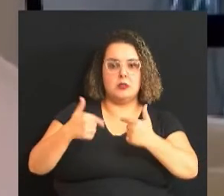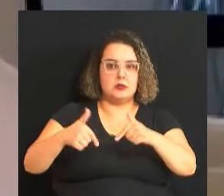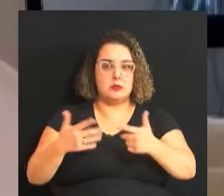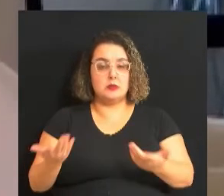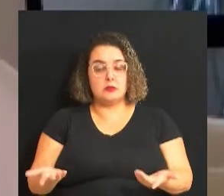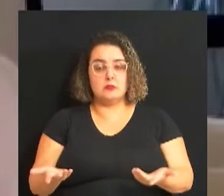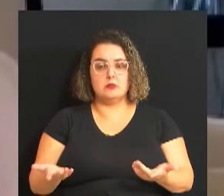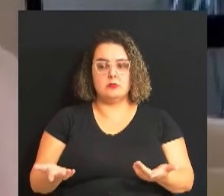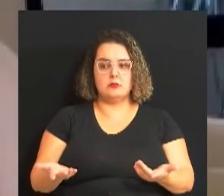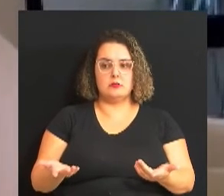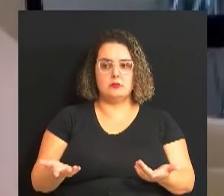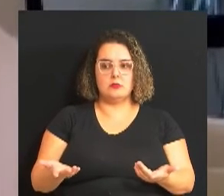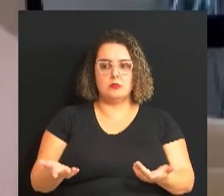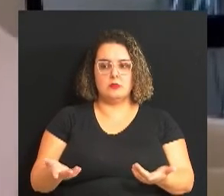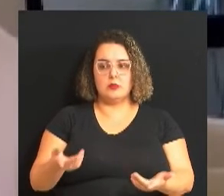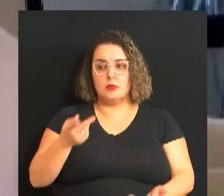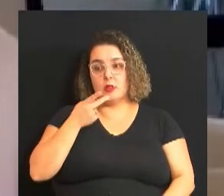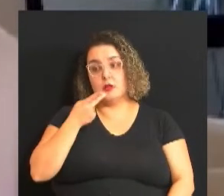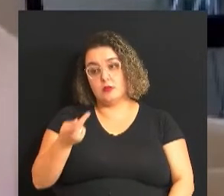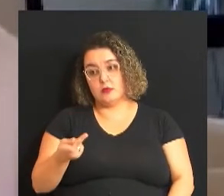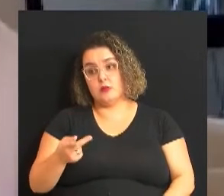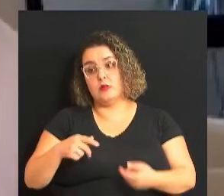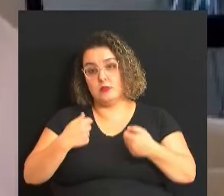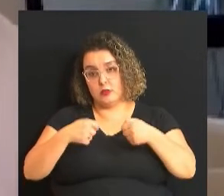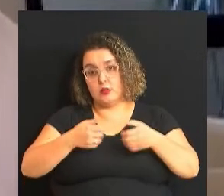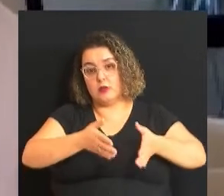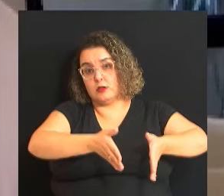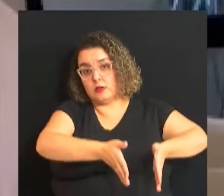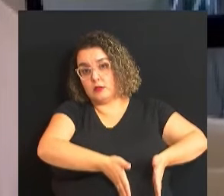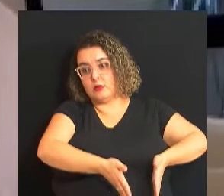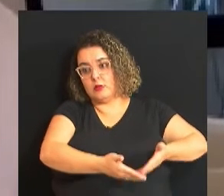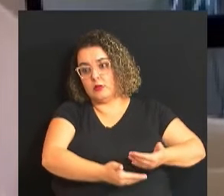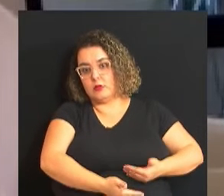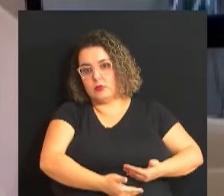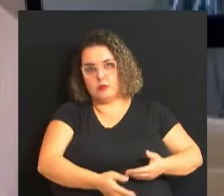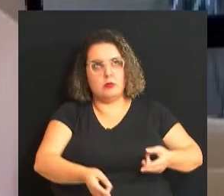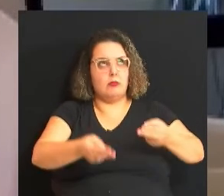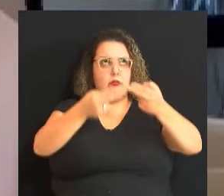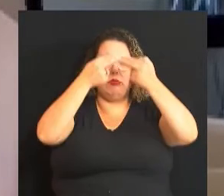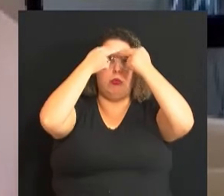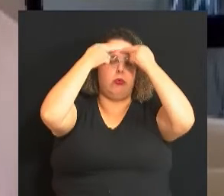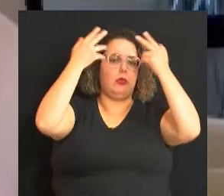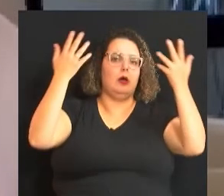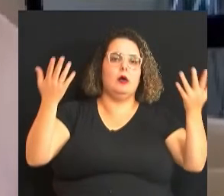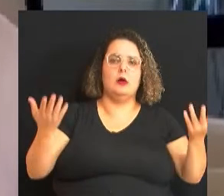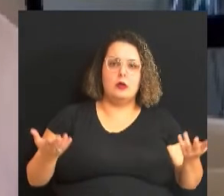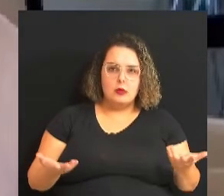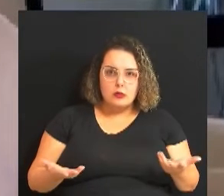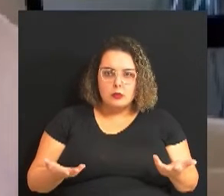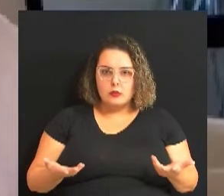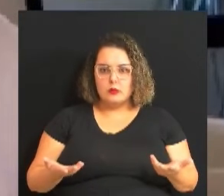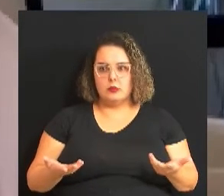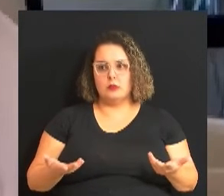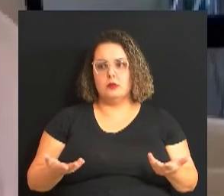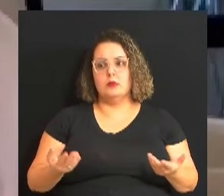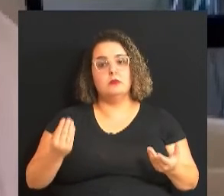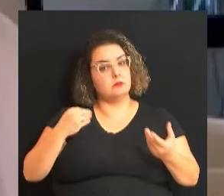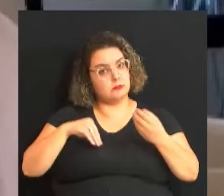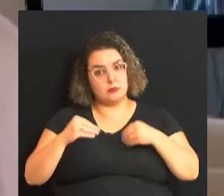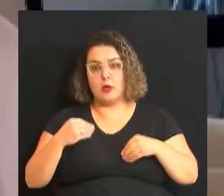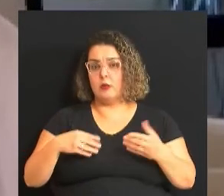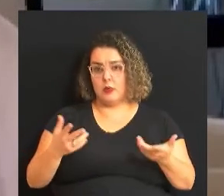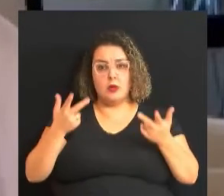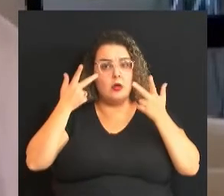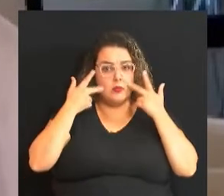tal, e você fala para ela, você vai ter que ficar com estômago. Isso é um trauma, tá? A pessoa realmente se deprime. Então, você tem que